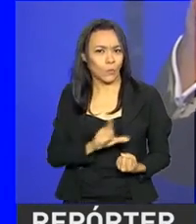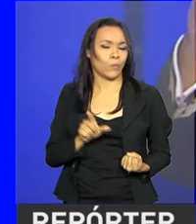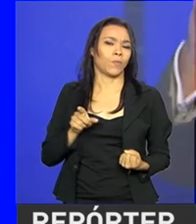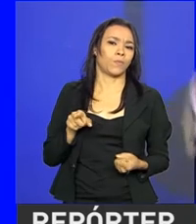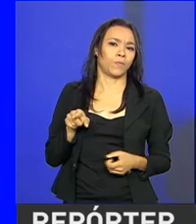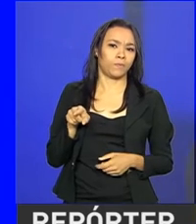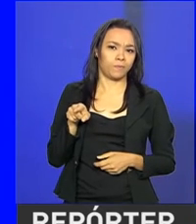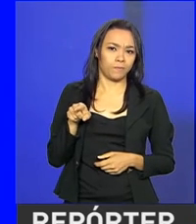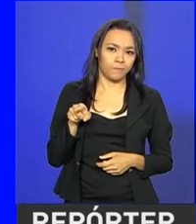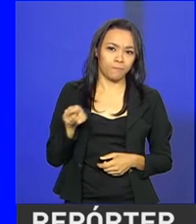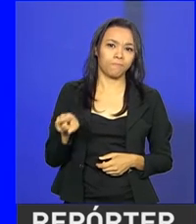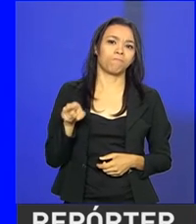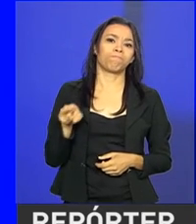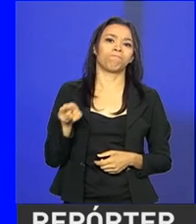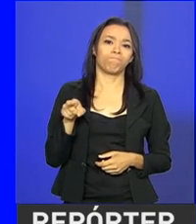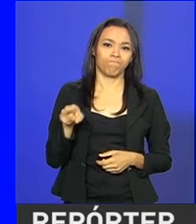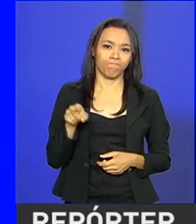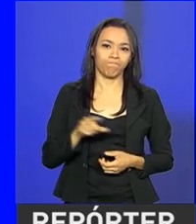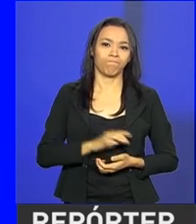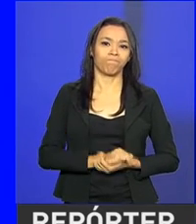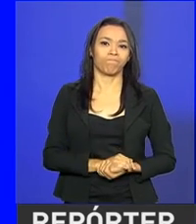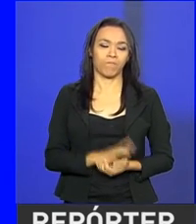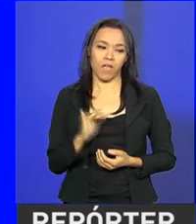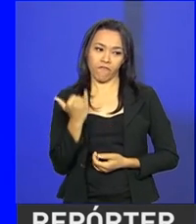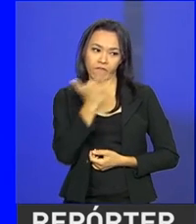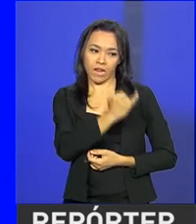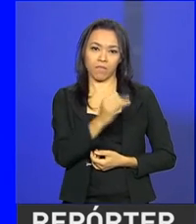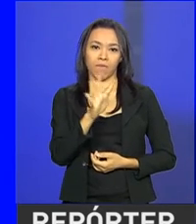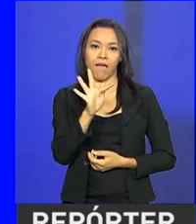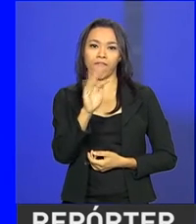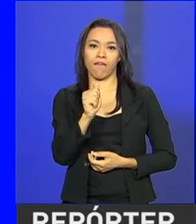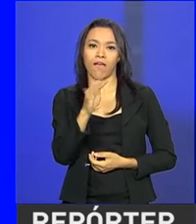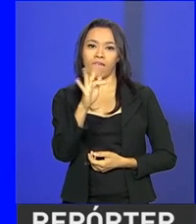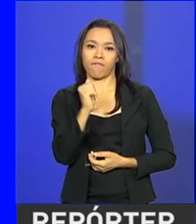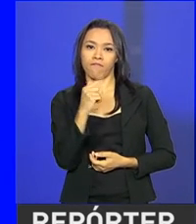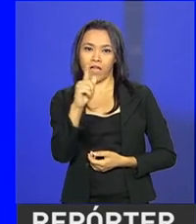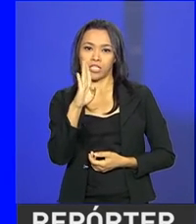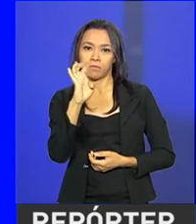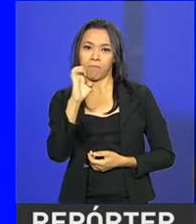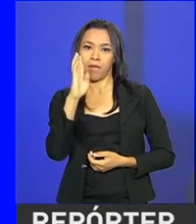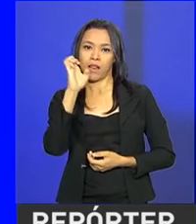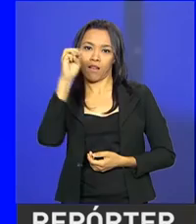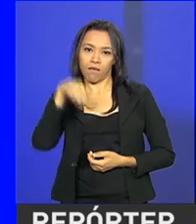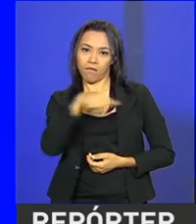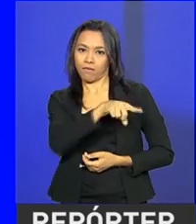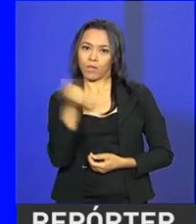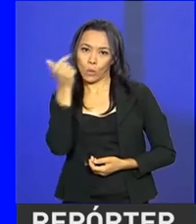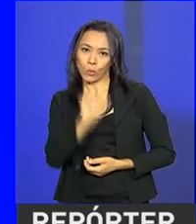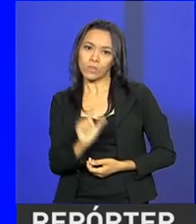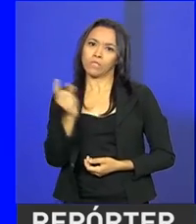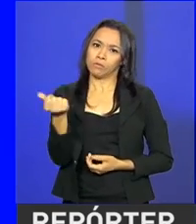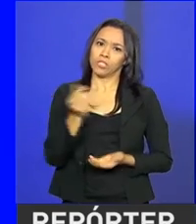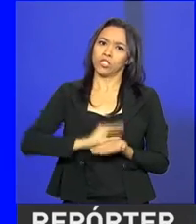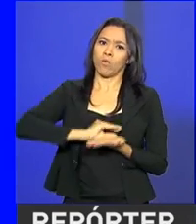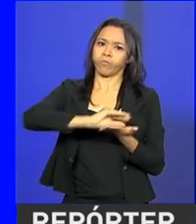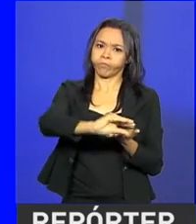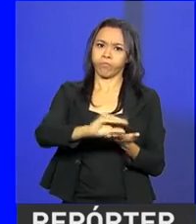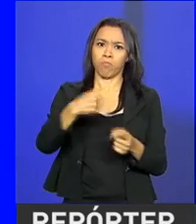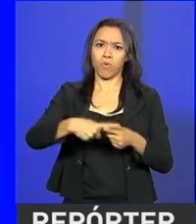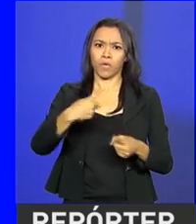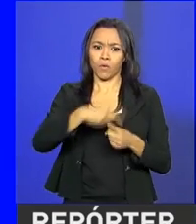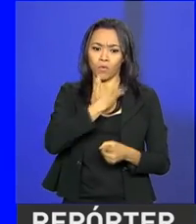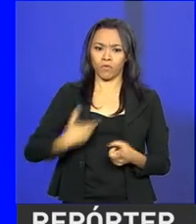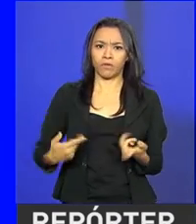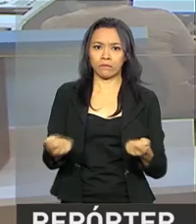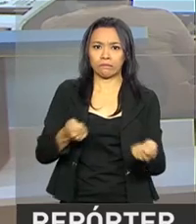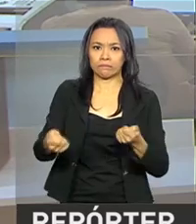e obteve o aval de belém obteve exatamente essas verbas extraordinárias no momento de arroz num momento